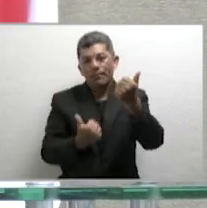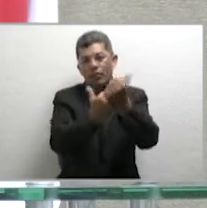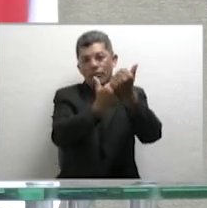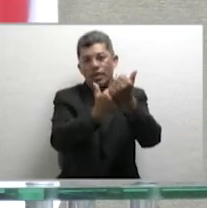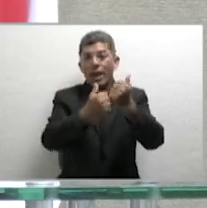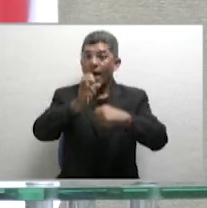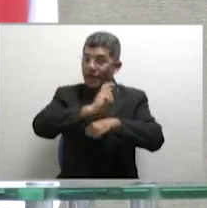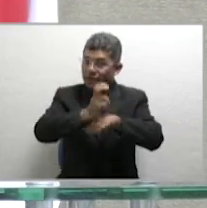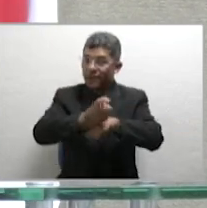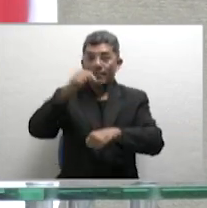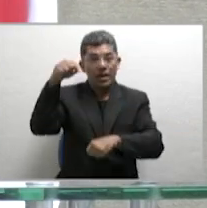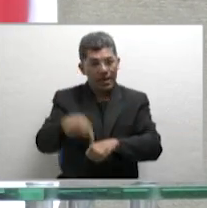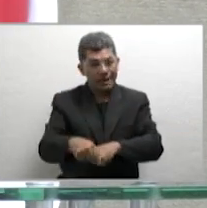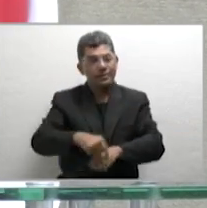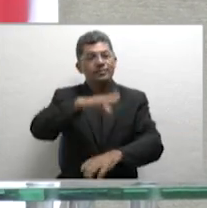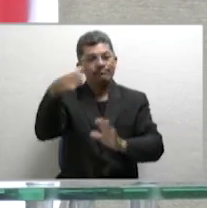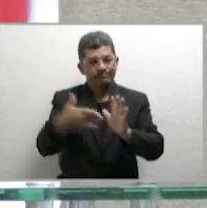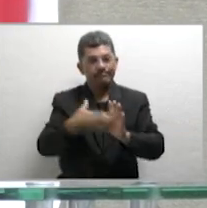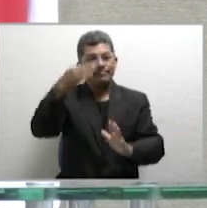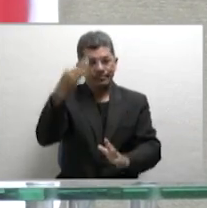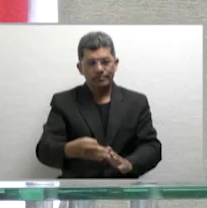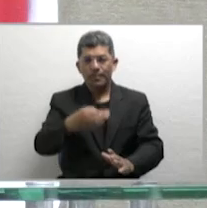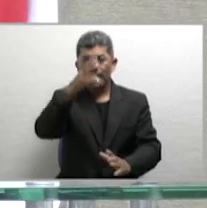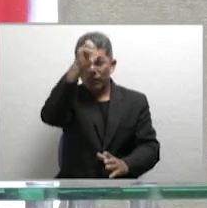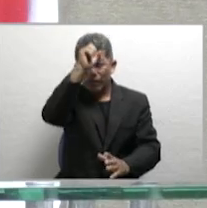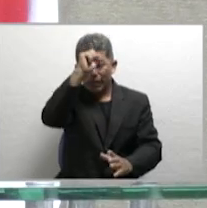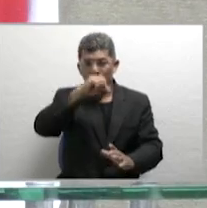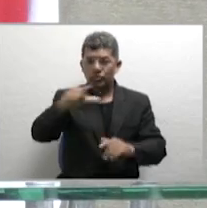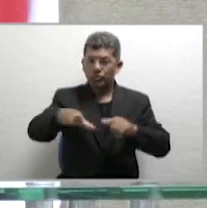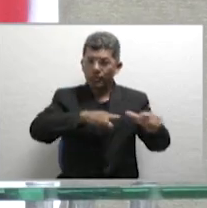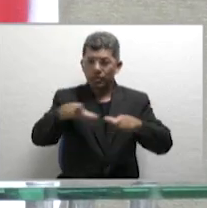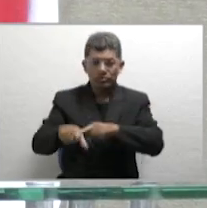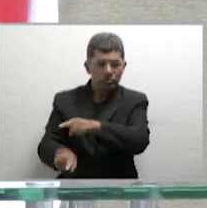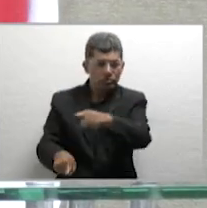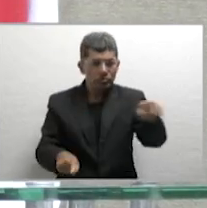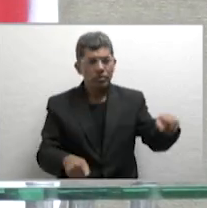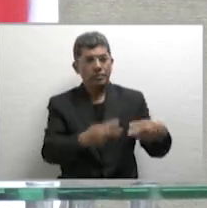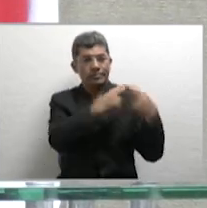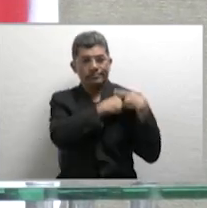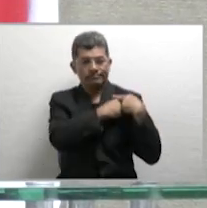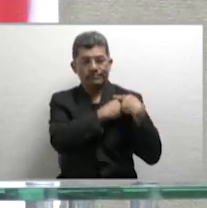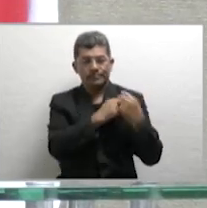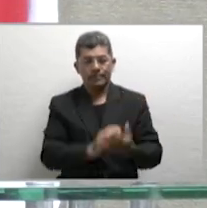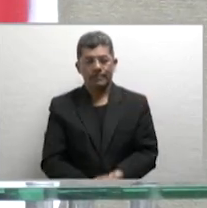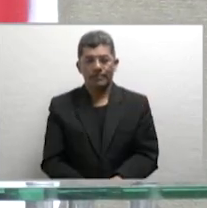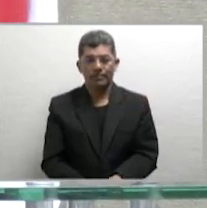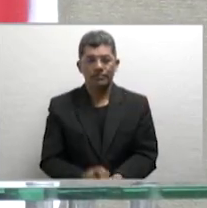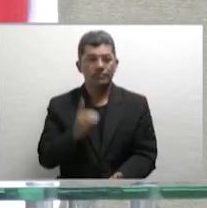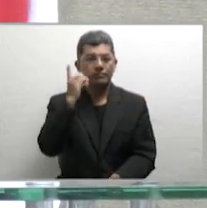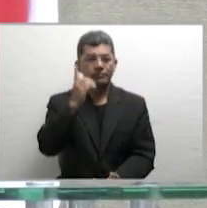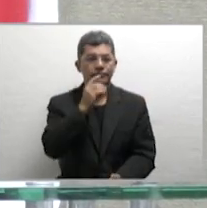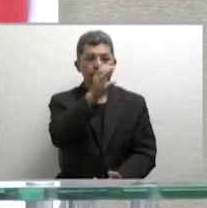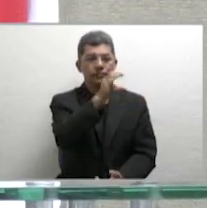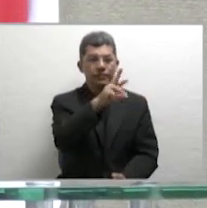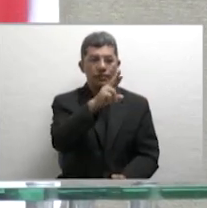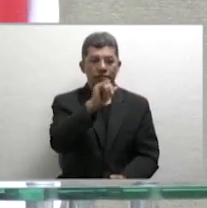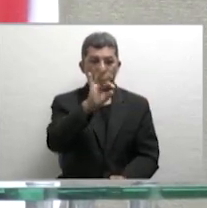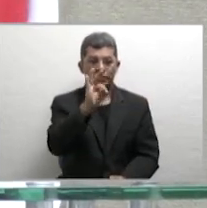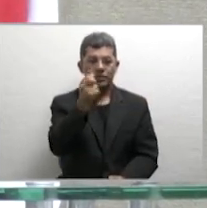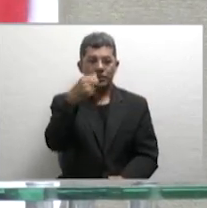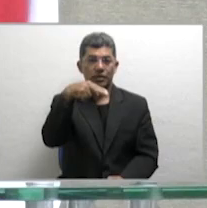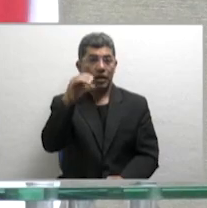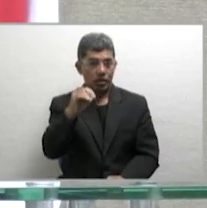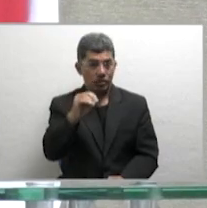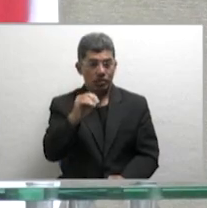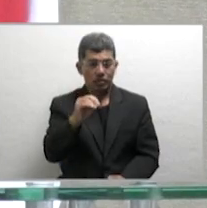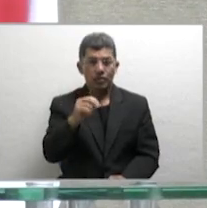essa casa, com toda certeza, com o empenho de todos, assumirá, deputado Cristiano D'Ângelo, o